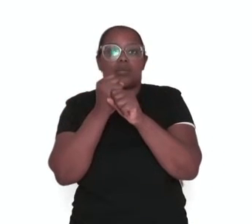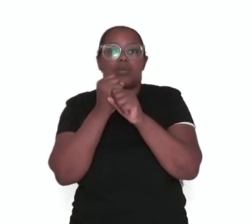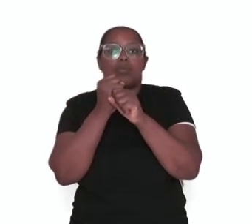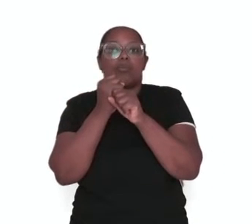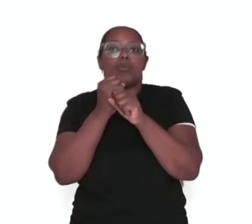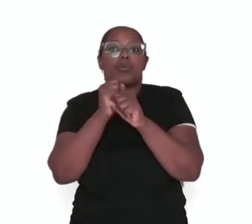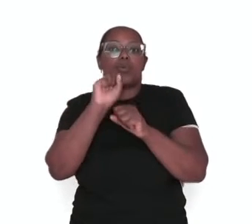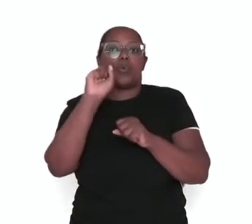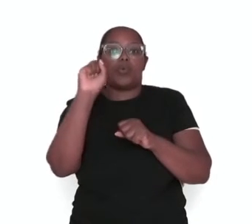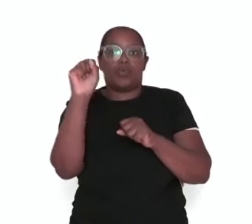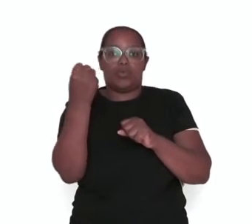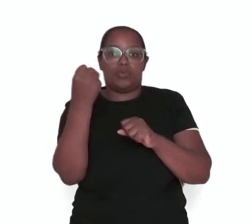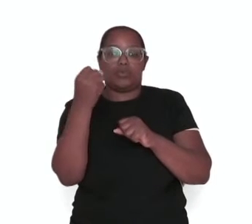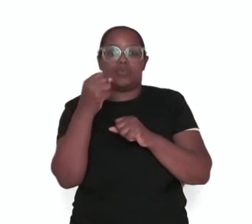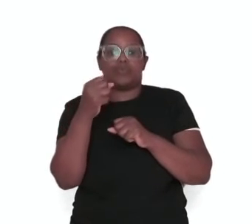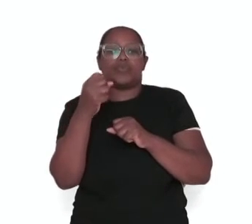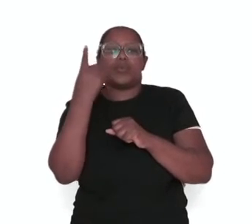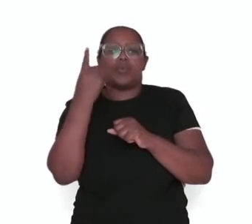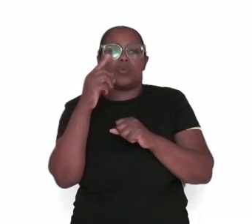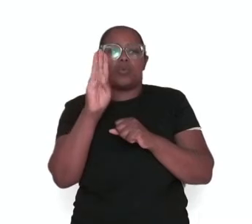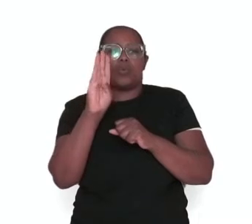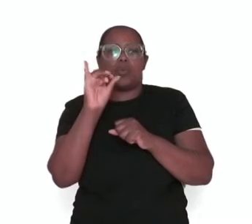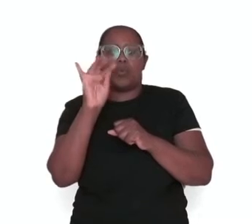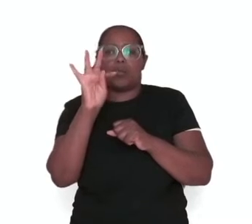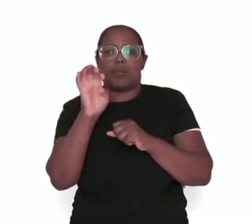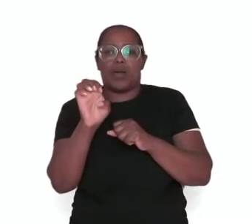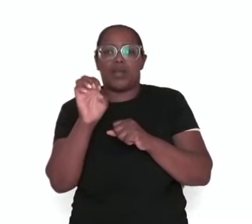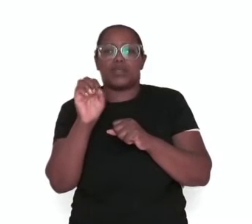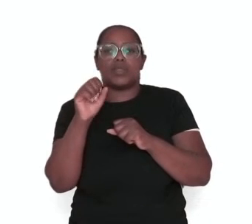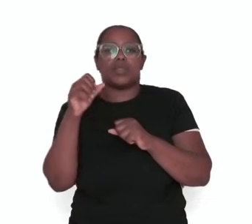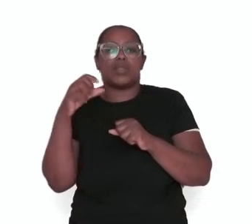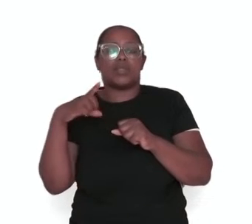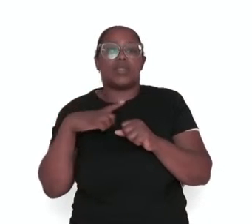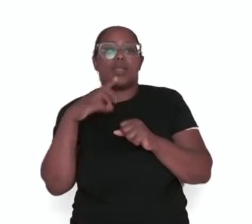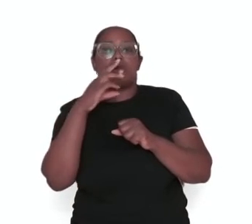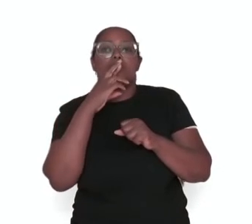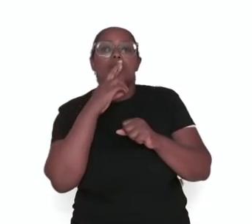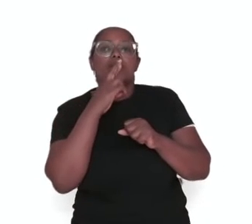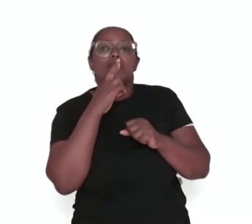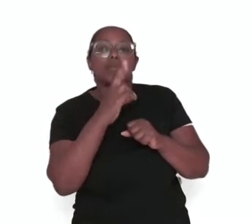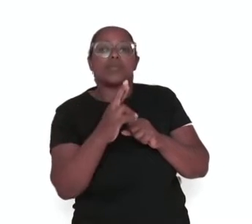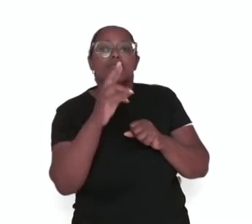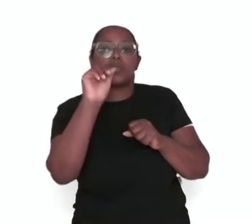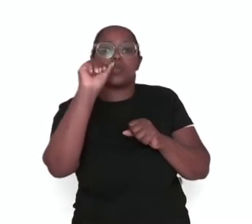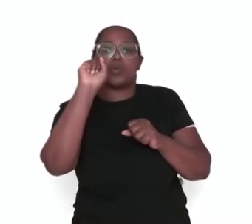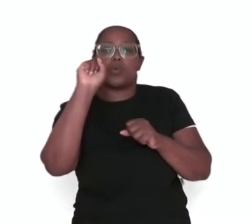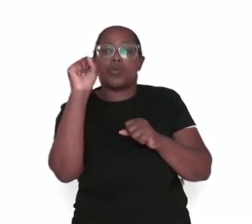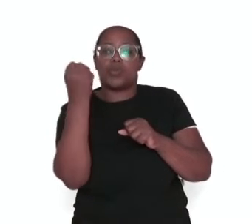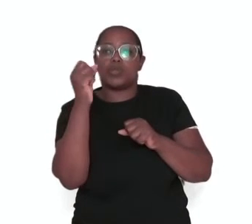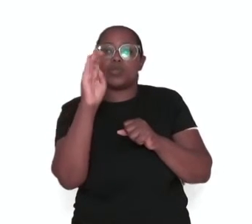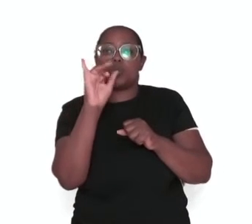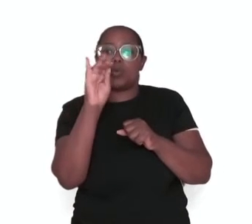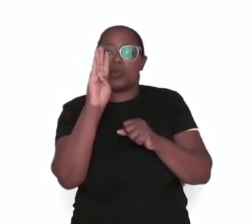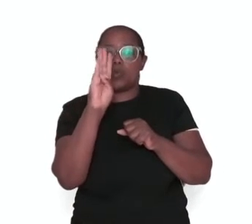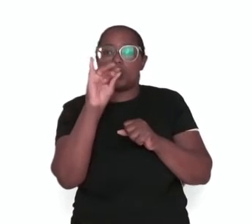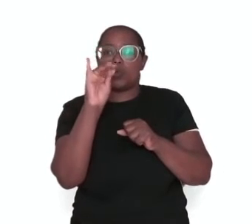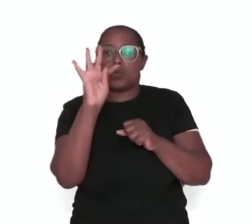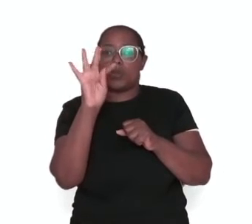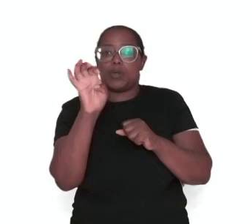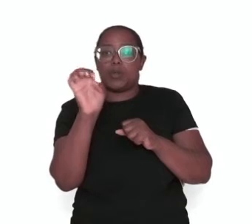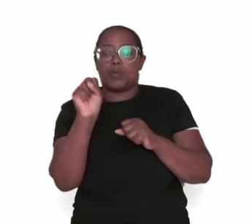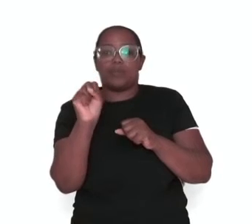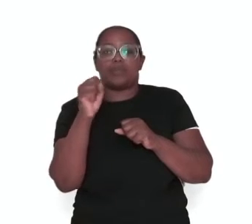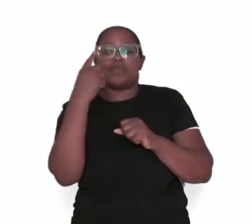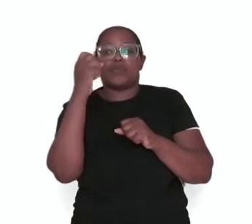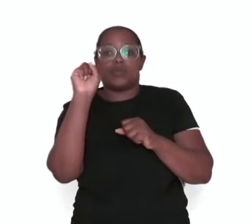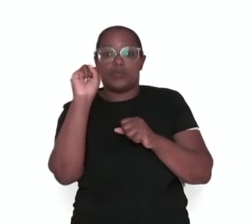que 1 byte corresponde a 8 bits, então multiplicaria por 8. Então, seriam